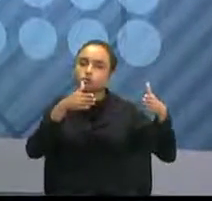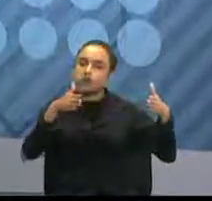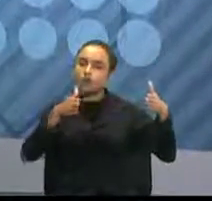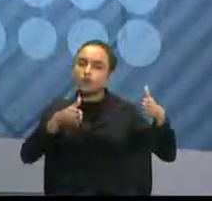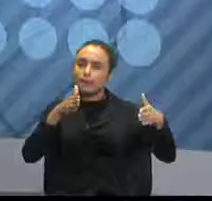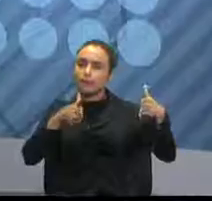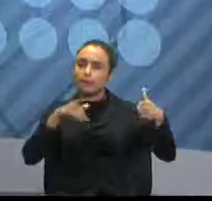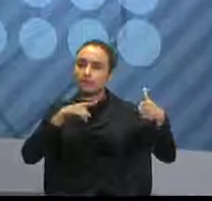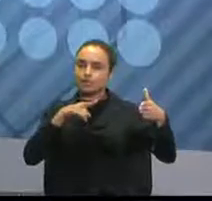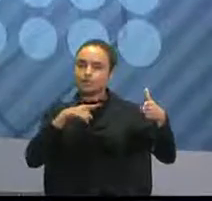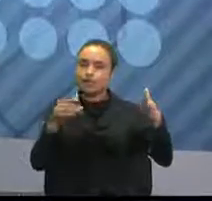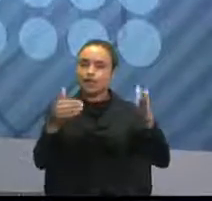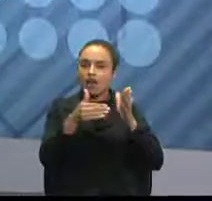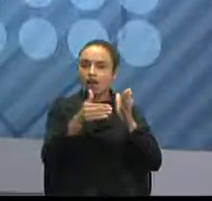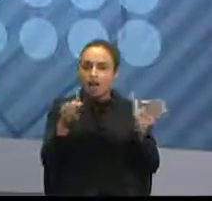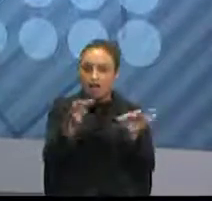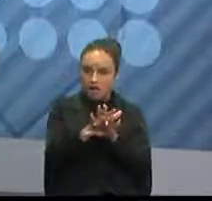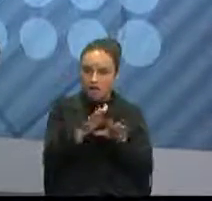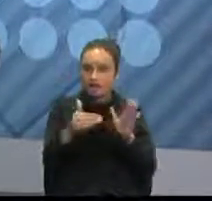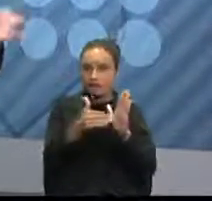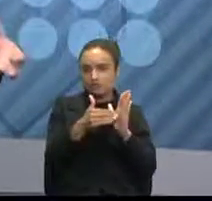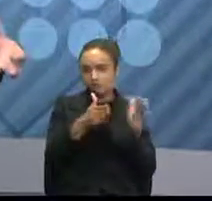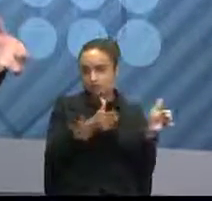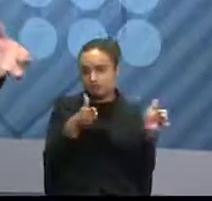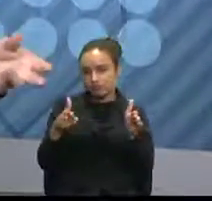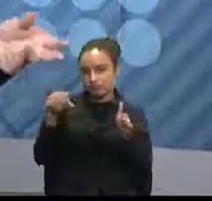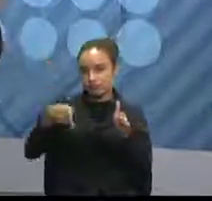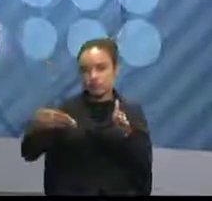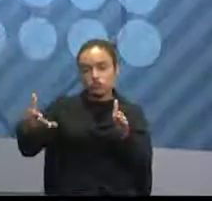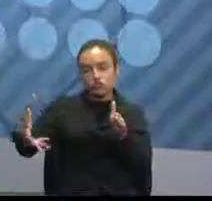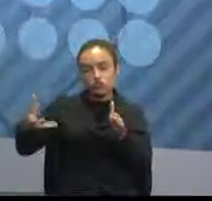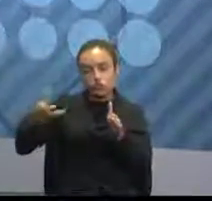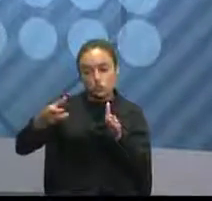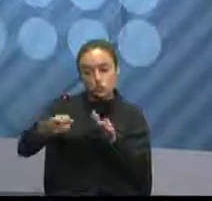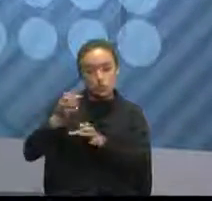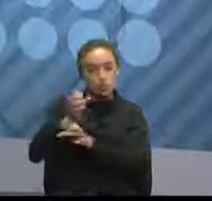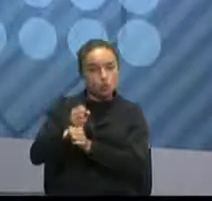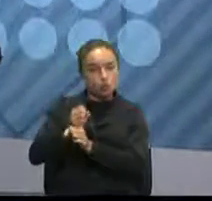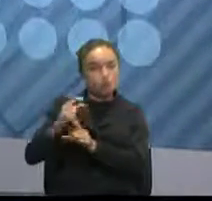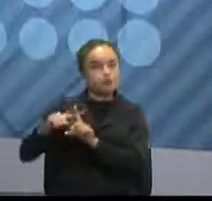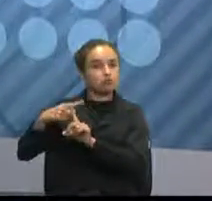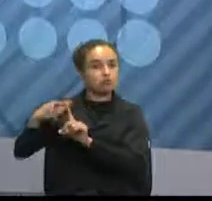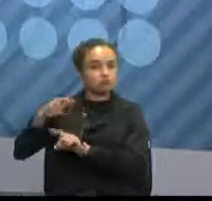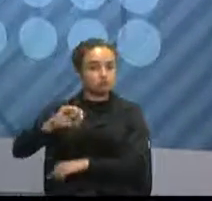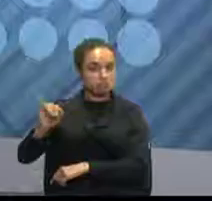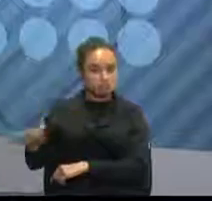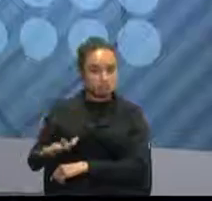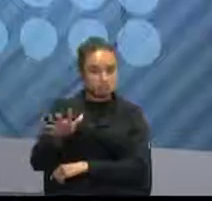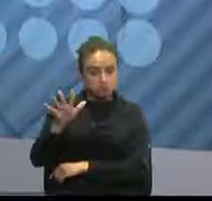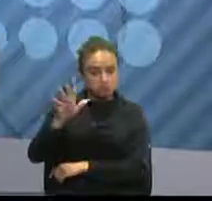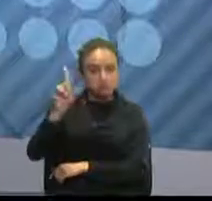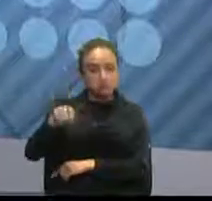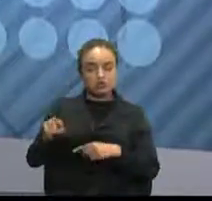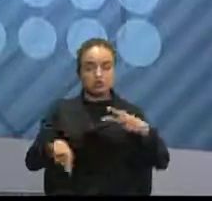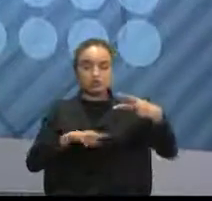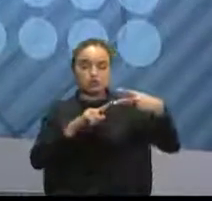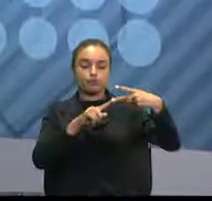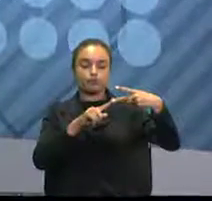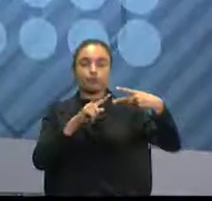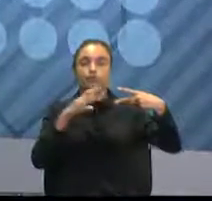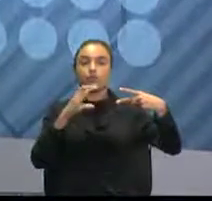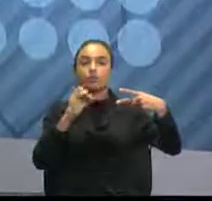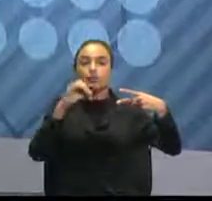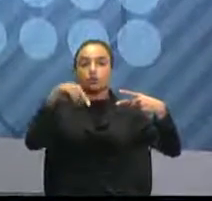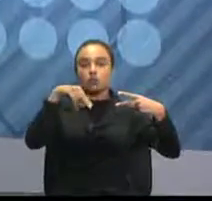liquidação você vai receber o que o montante inicial + juros perfeito uma debênture conversível